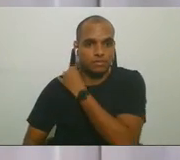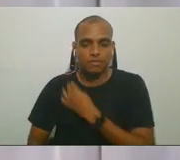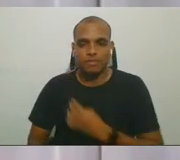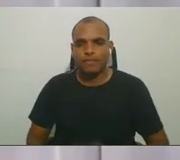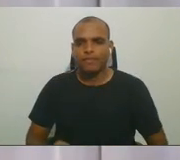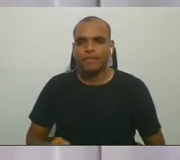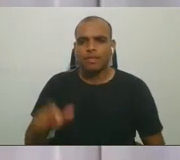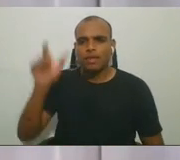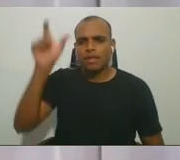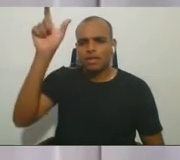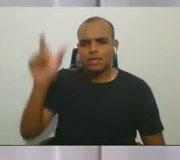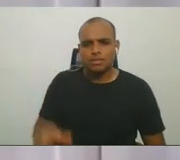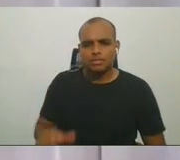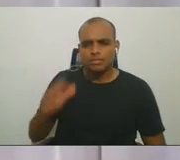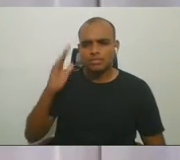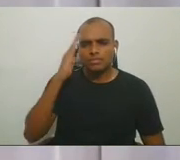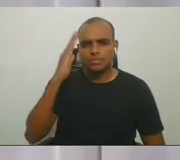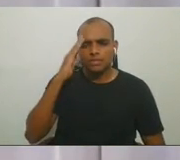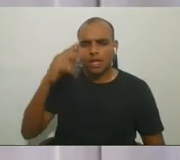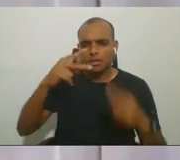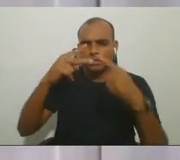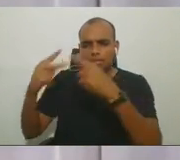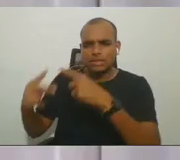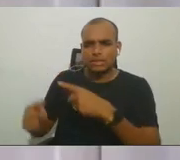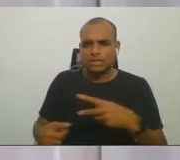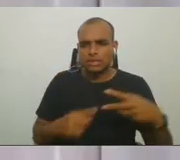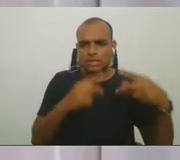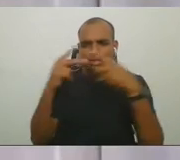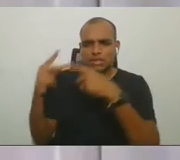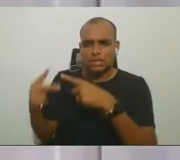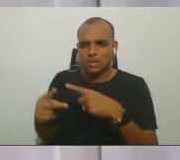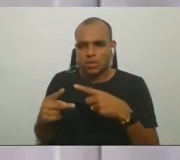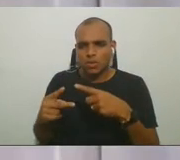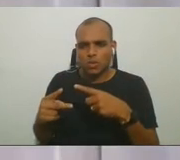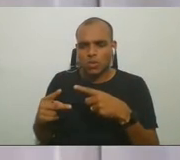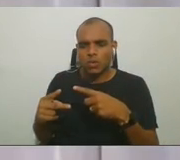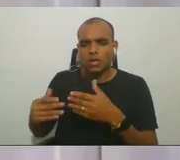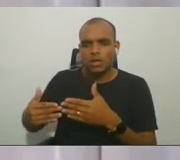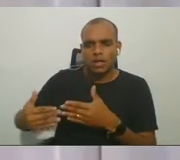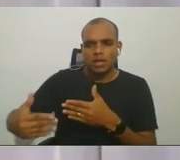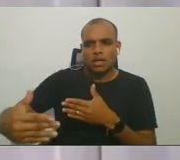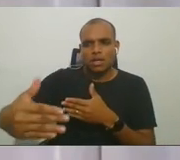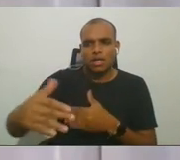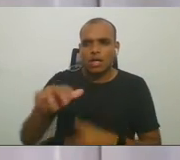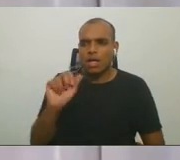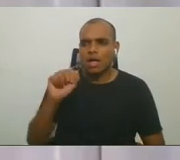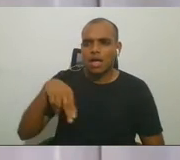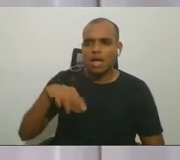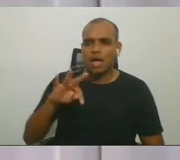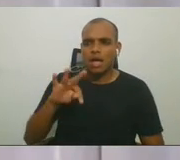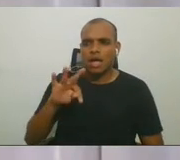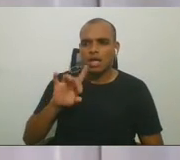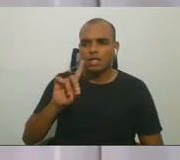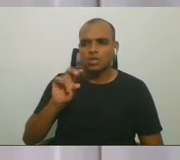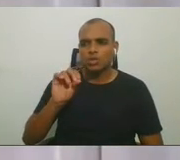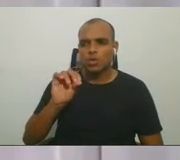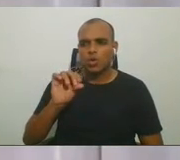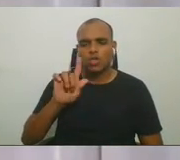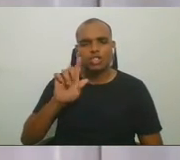sabe, naquele ciclo que virá só androginia, não haverá nenhuma necessidade